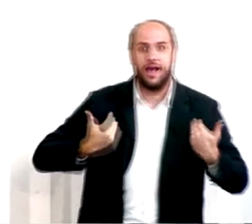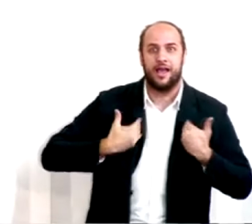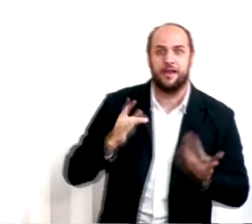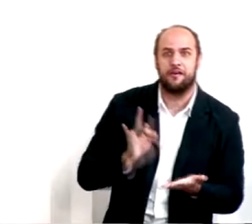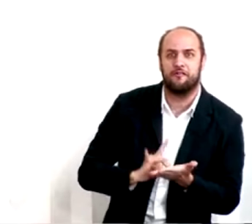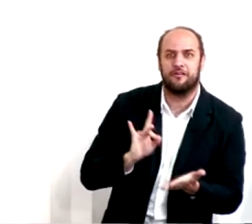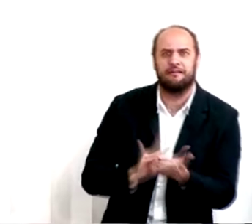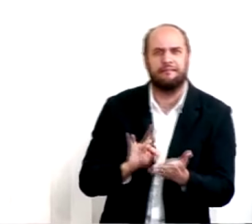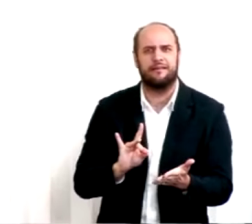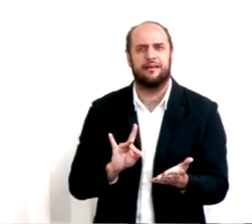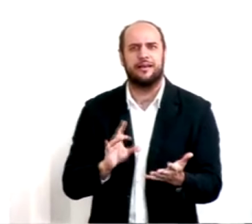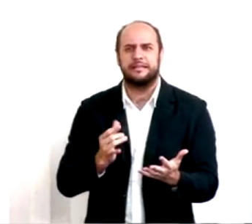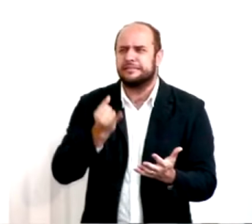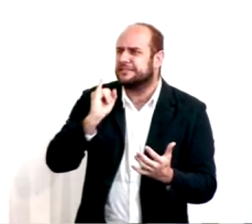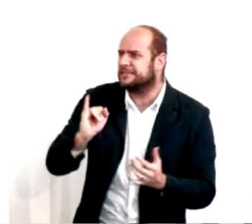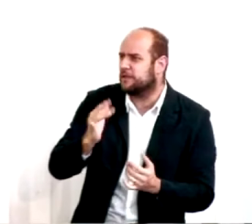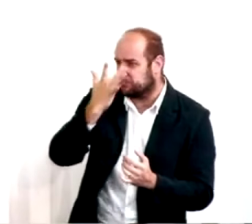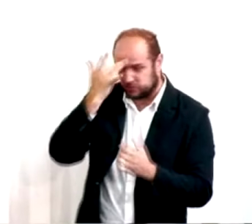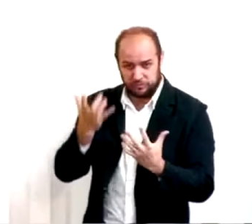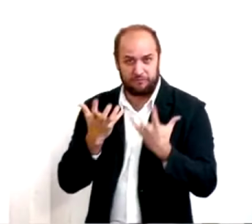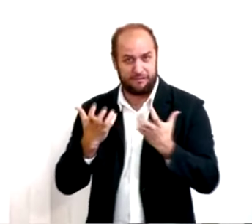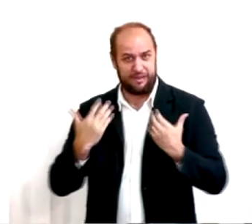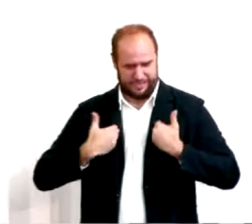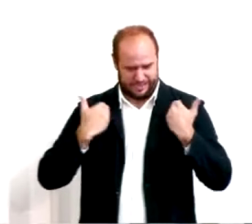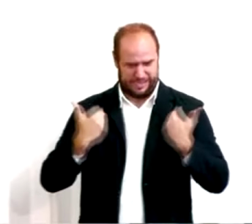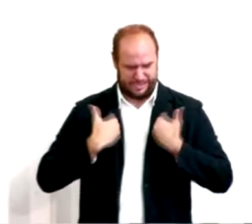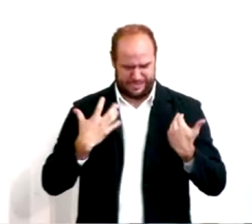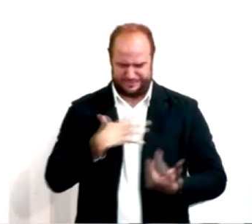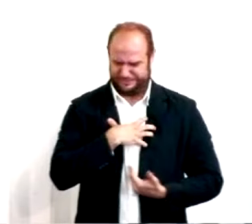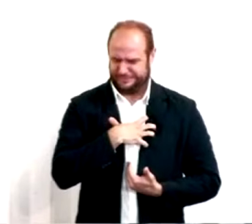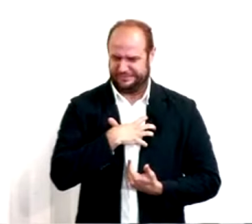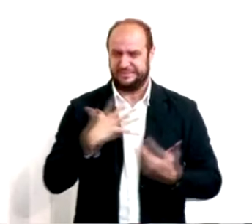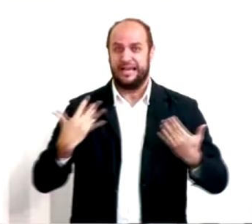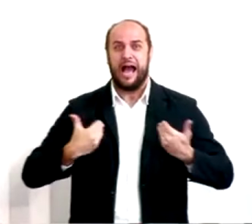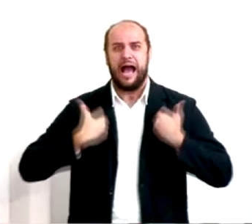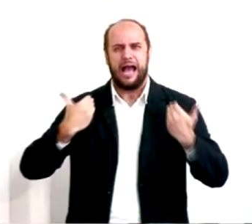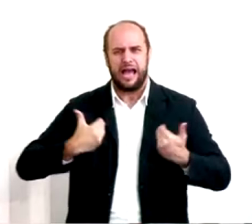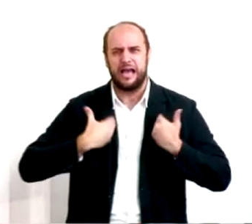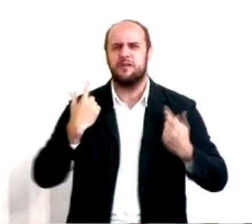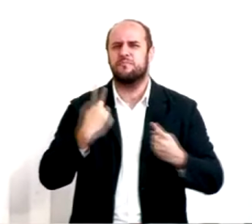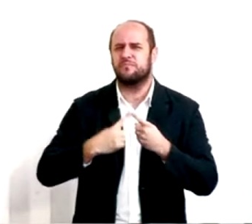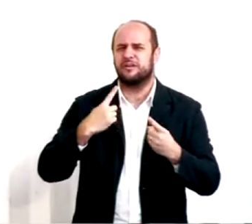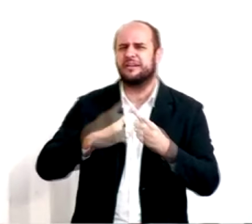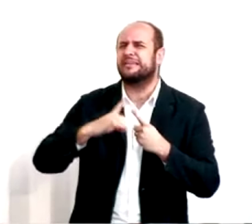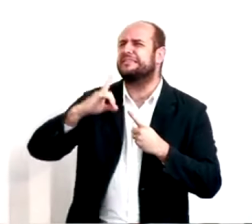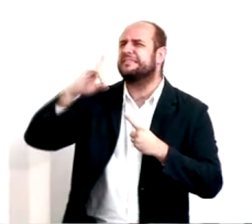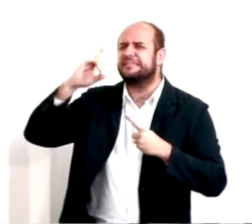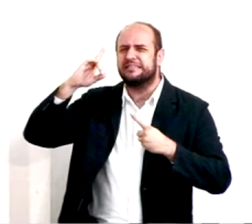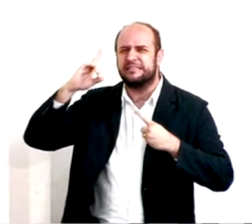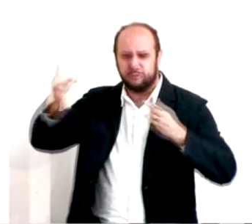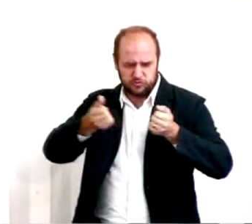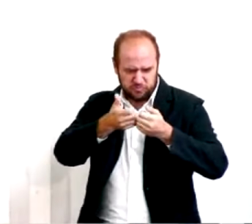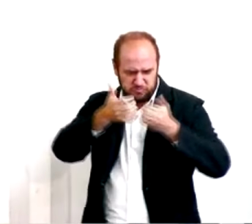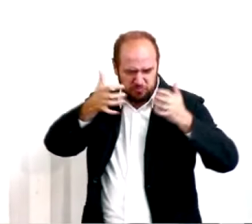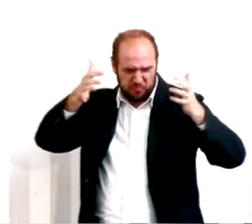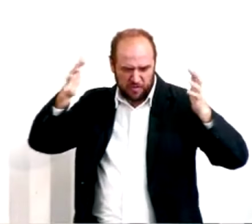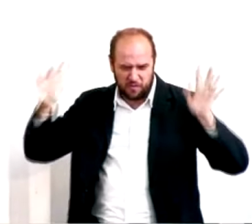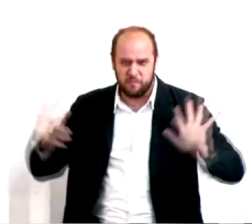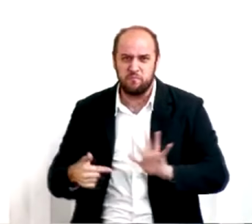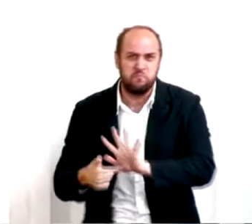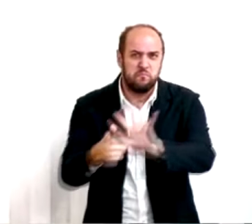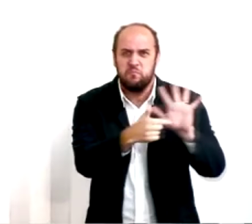termo da ideia aqui se alguém quisesse alegrar Alegre esse sim porque Deus Abreu entendimento como abrir o de